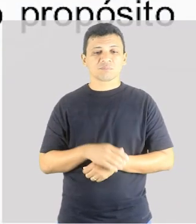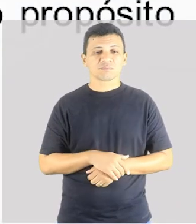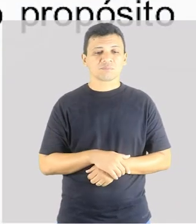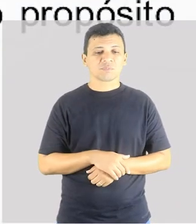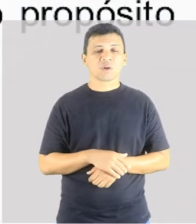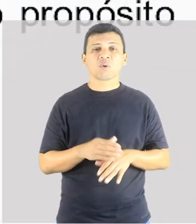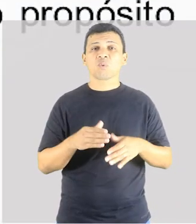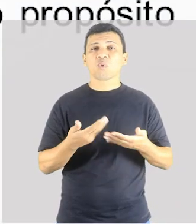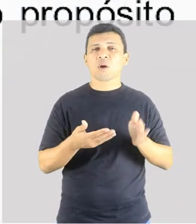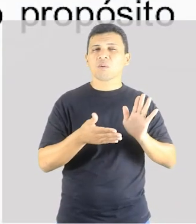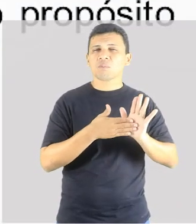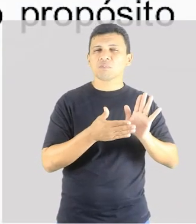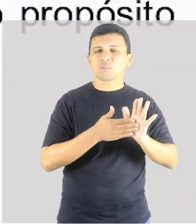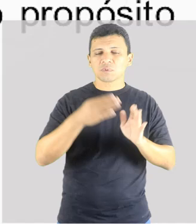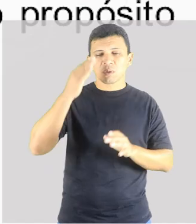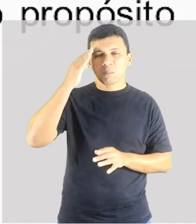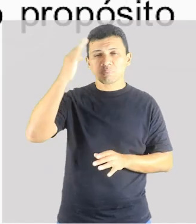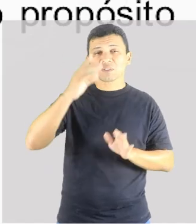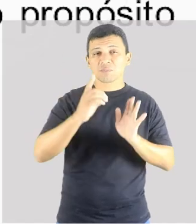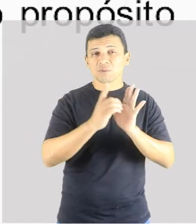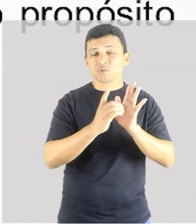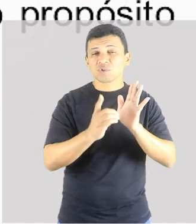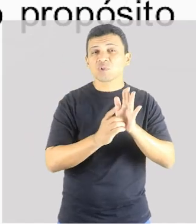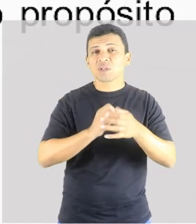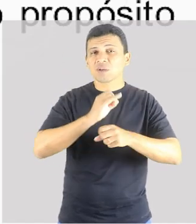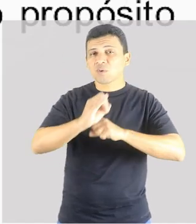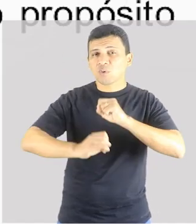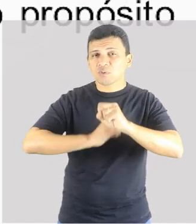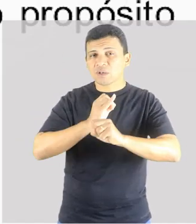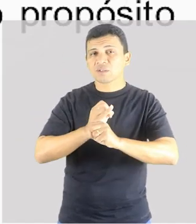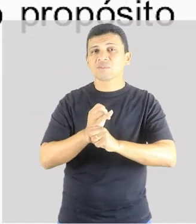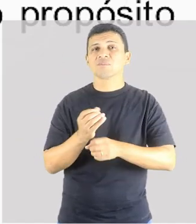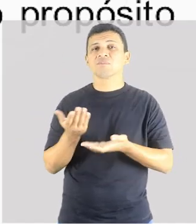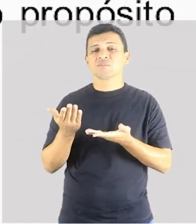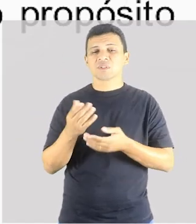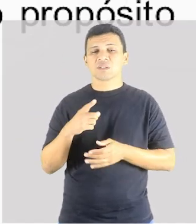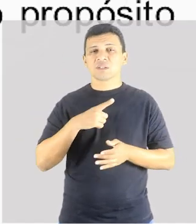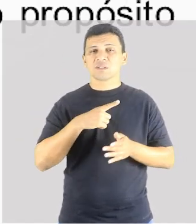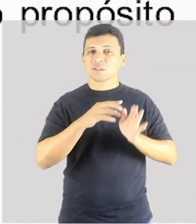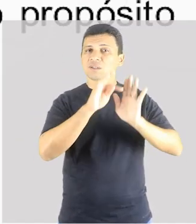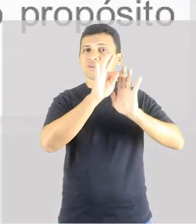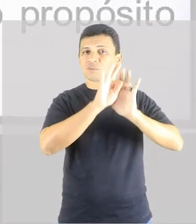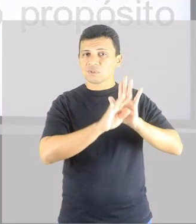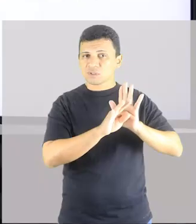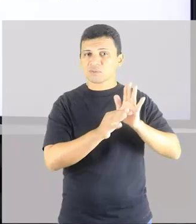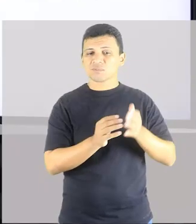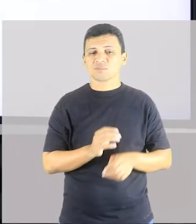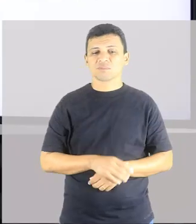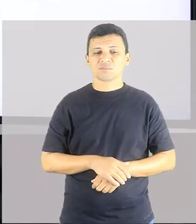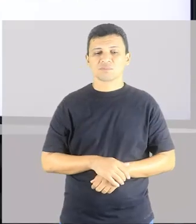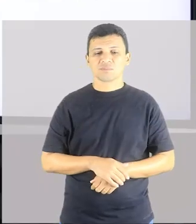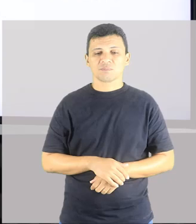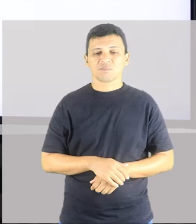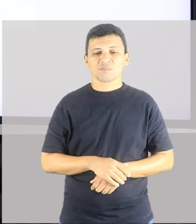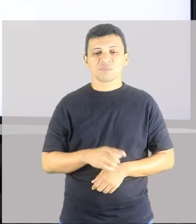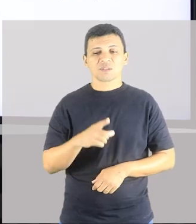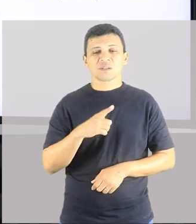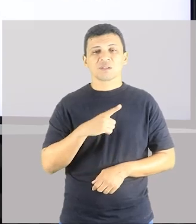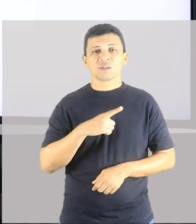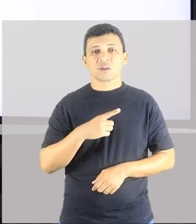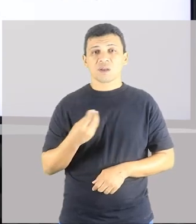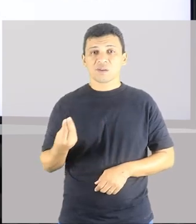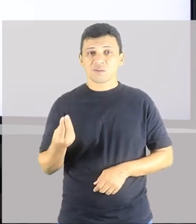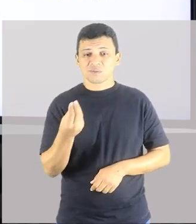qual é o propósito principal dos dicionários online? Você tem um fragmento textual aqui. Provide é